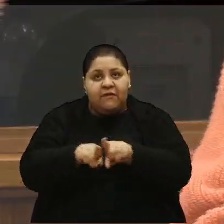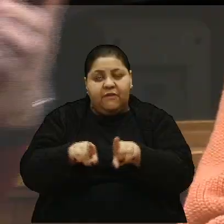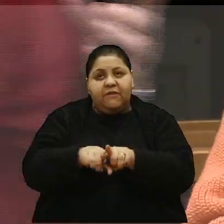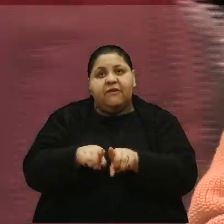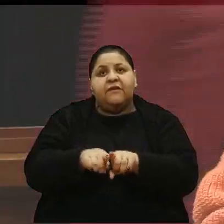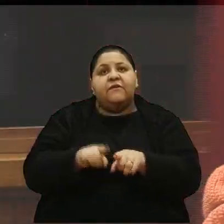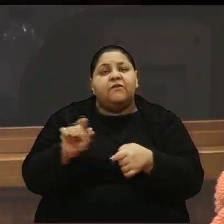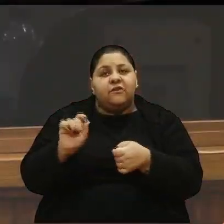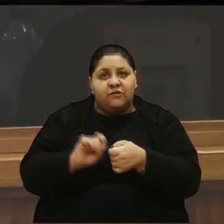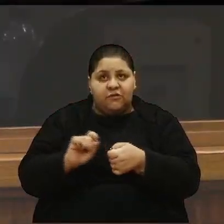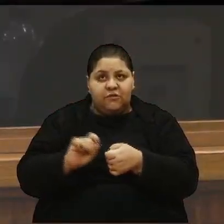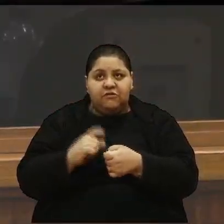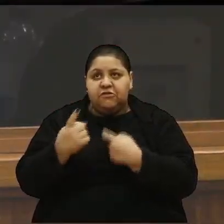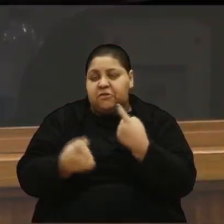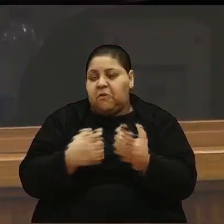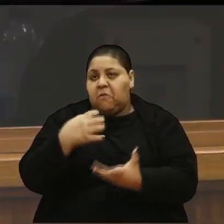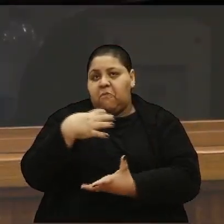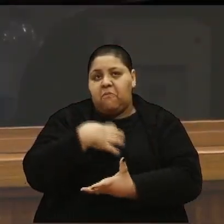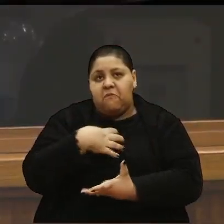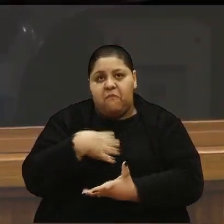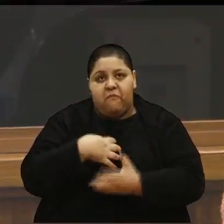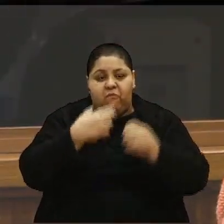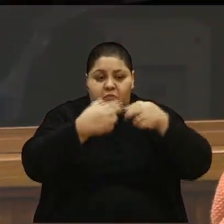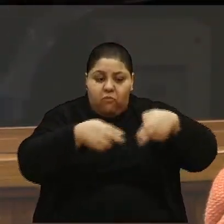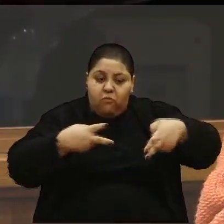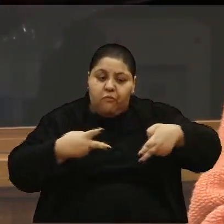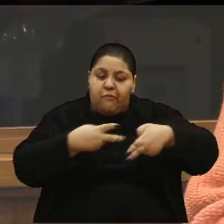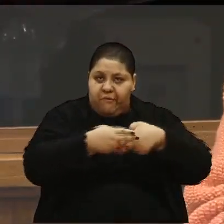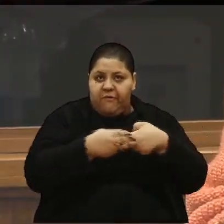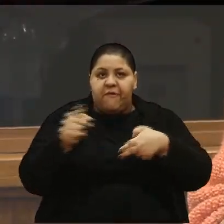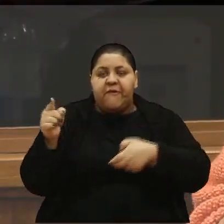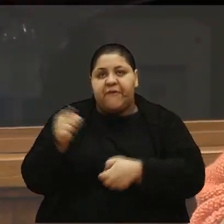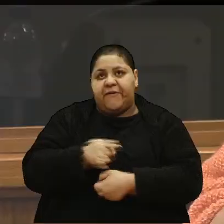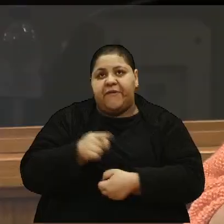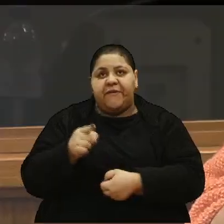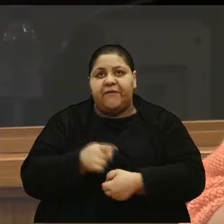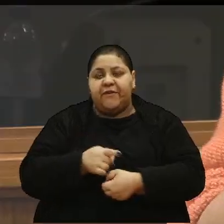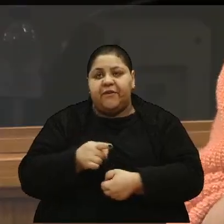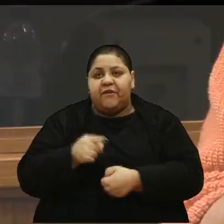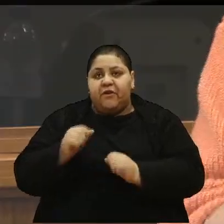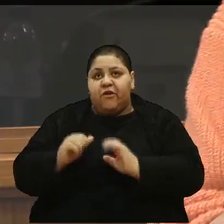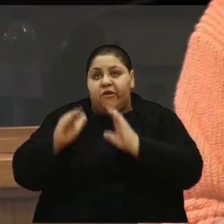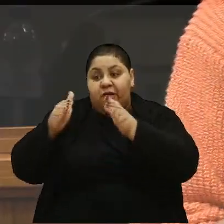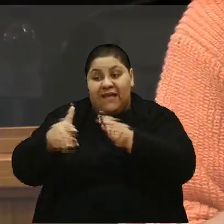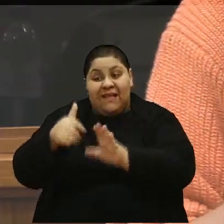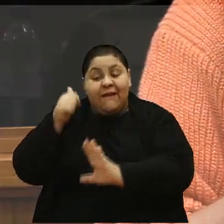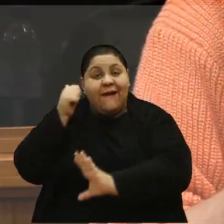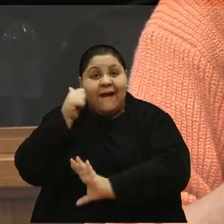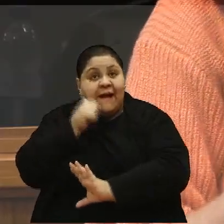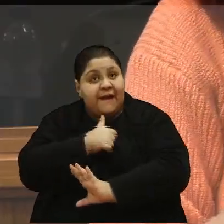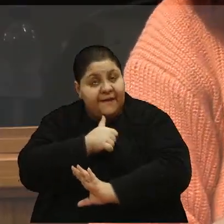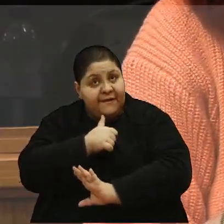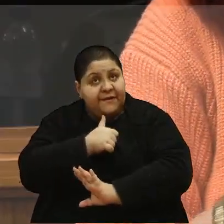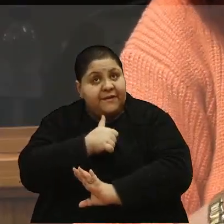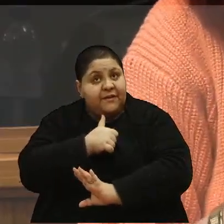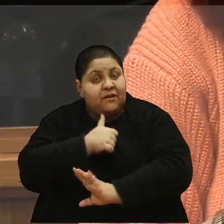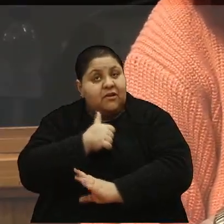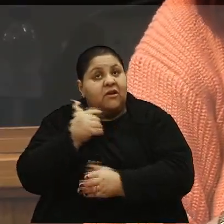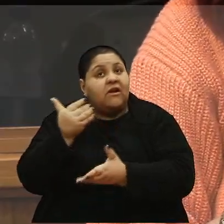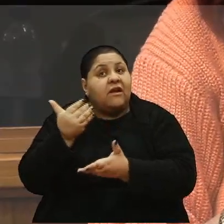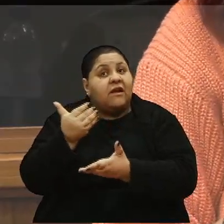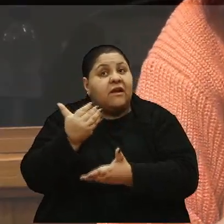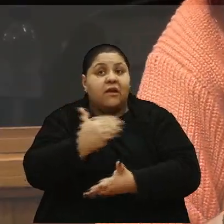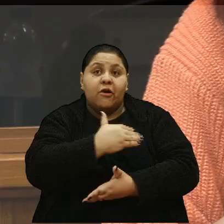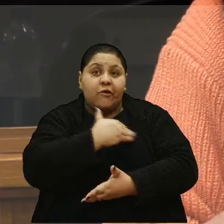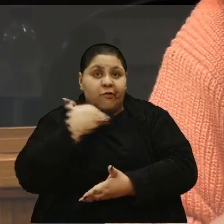também faremos, de alguma maneira, o lançamento, que é a respeito daquelas mulheres que perderam a sua